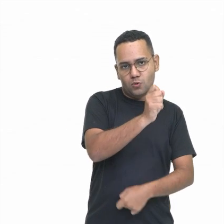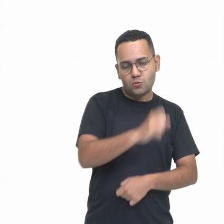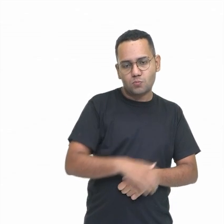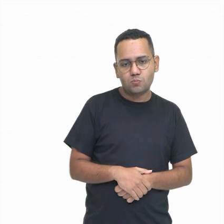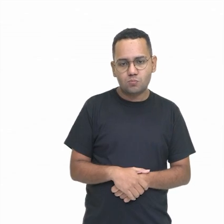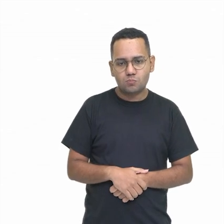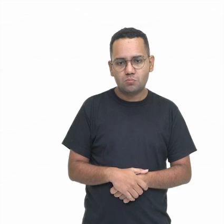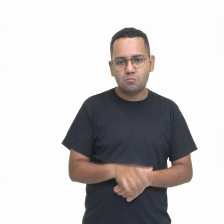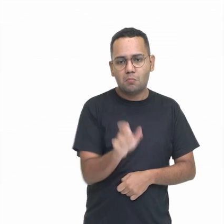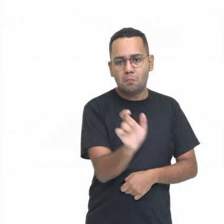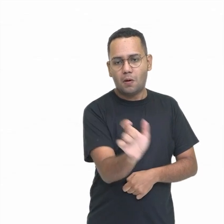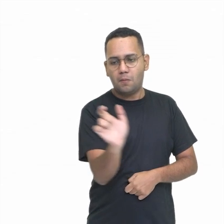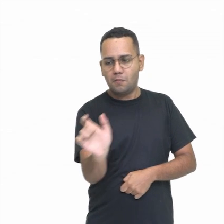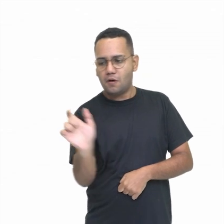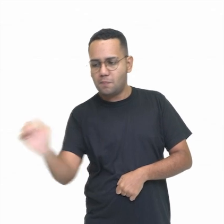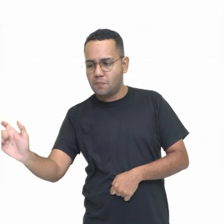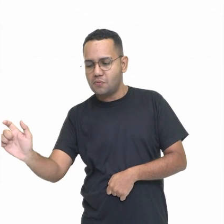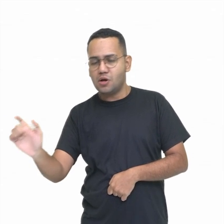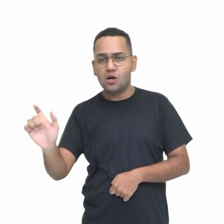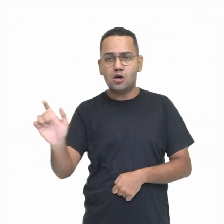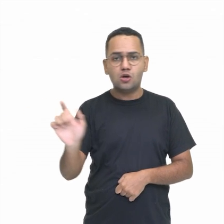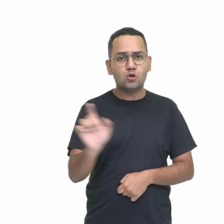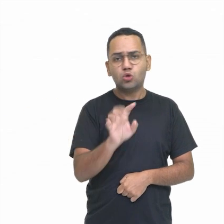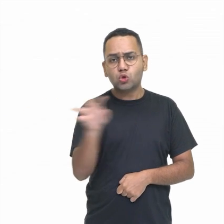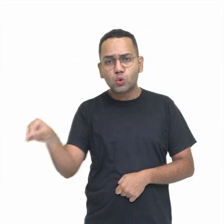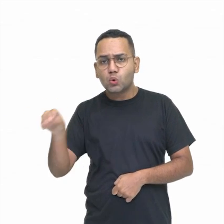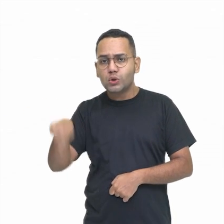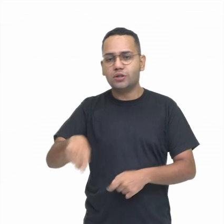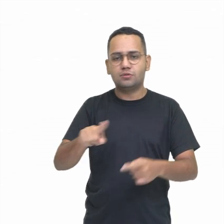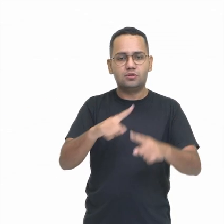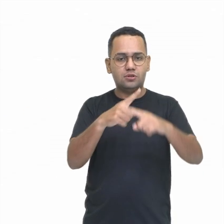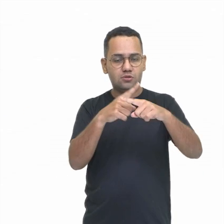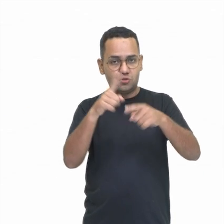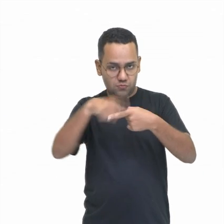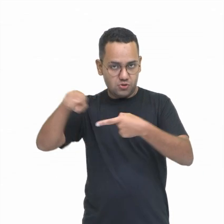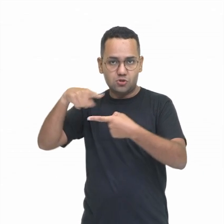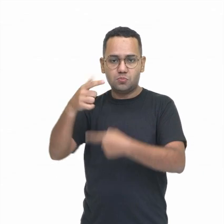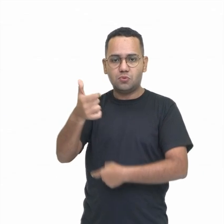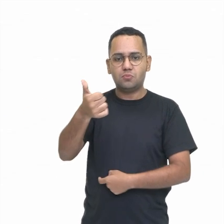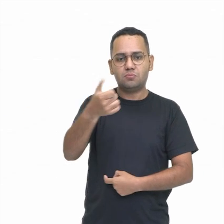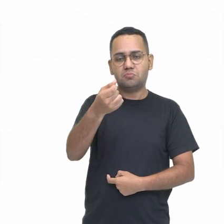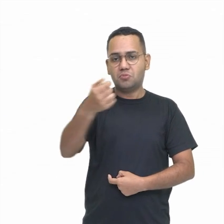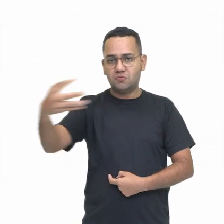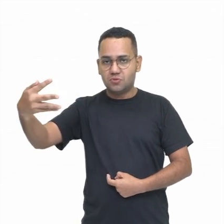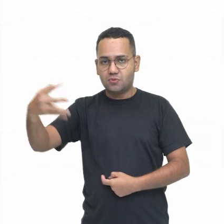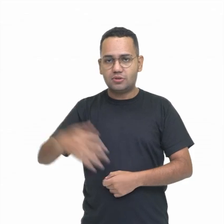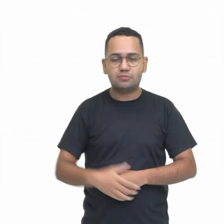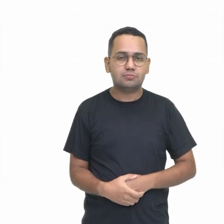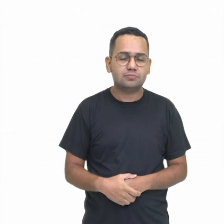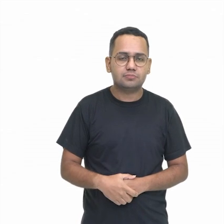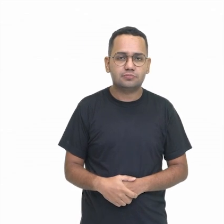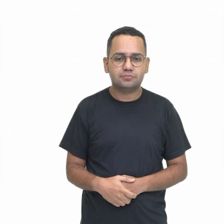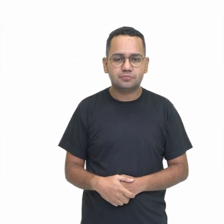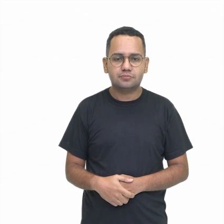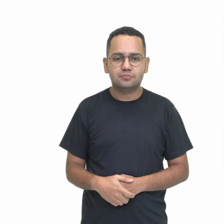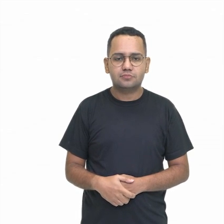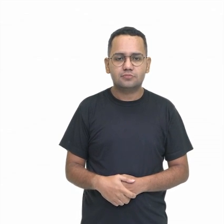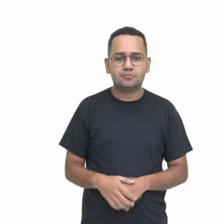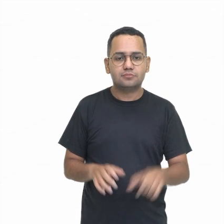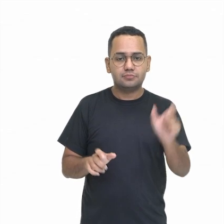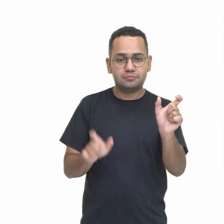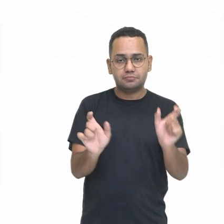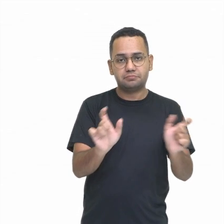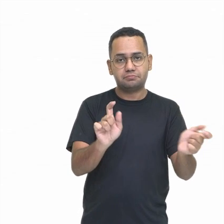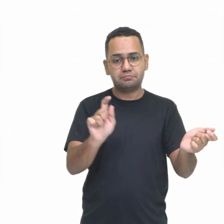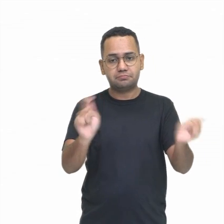multiplicável as demais todas você dividirá por 1024 é o caso aí do byte para kilobyte